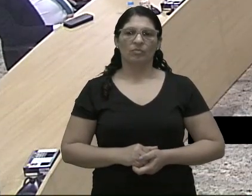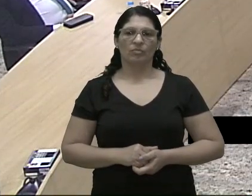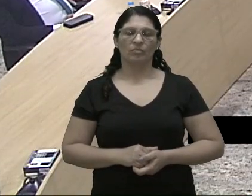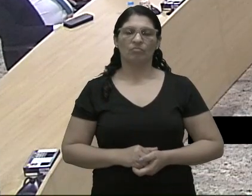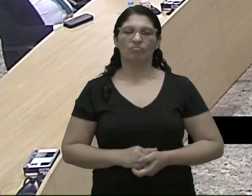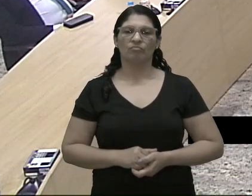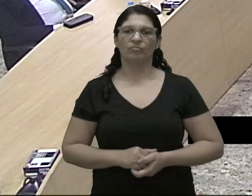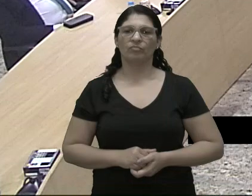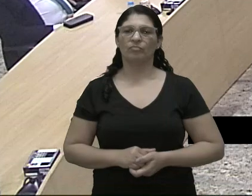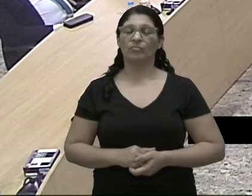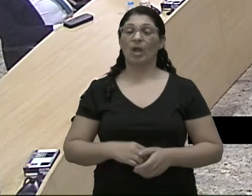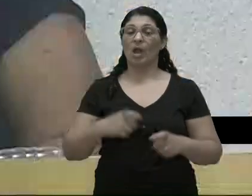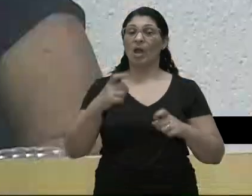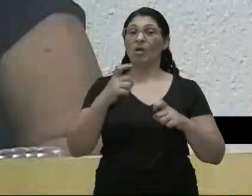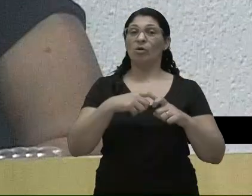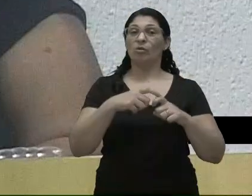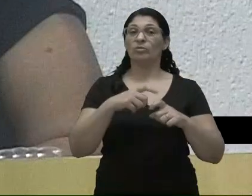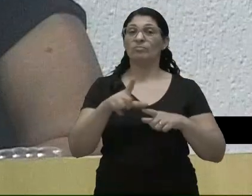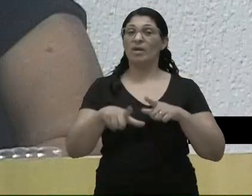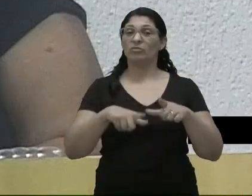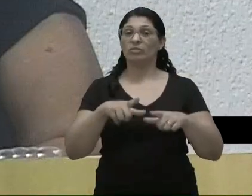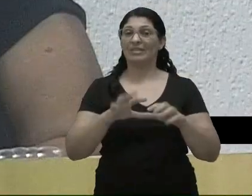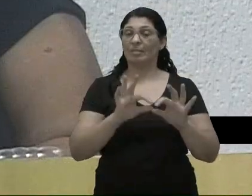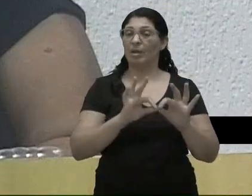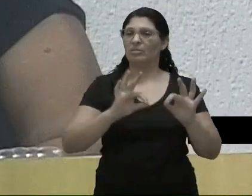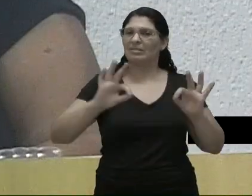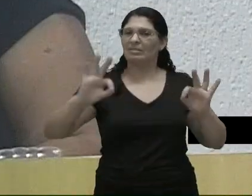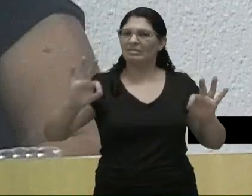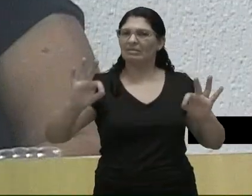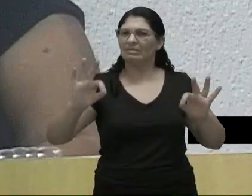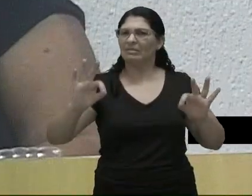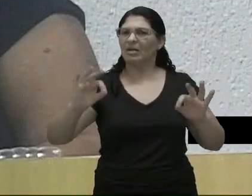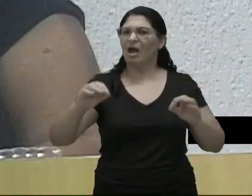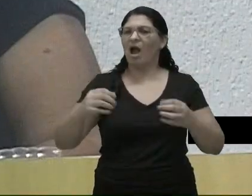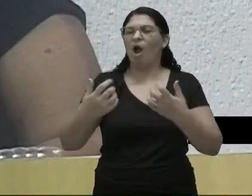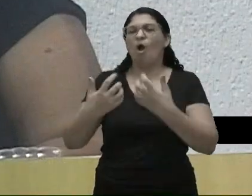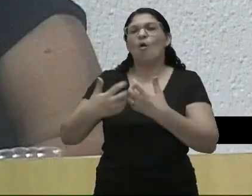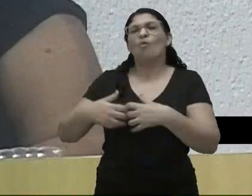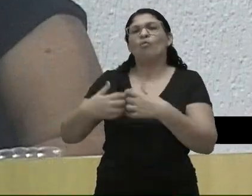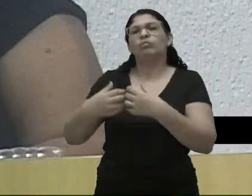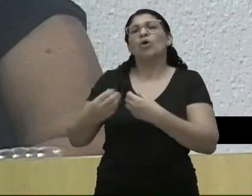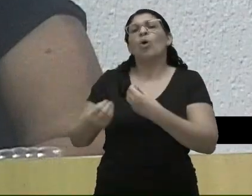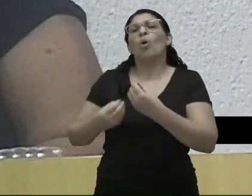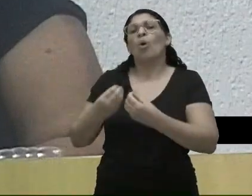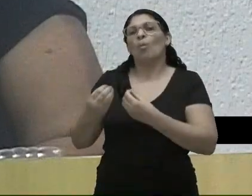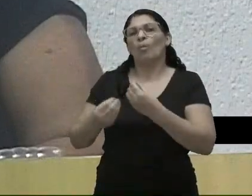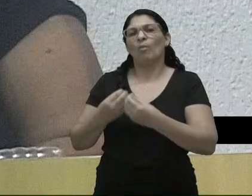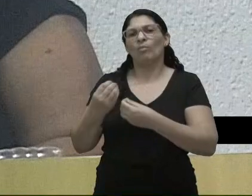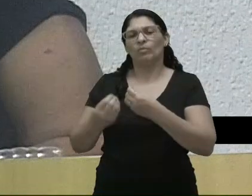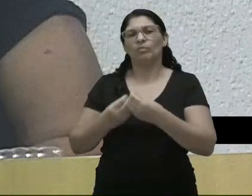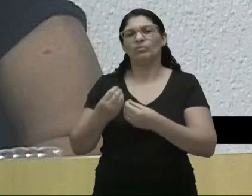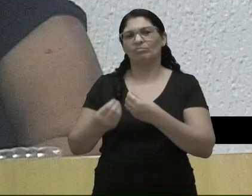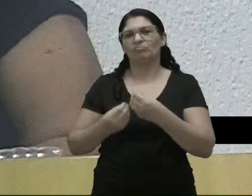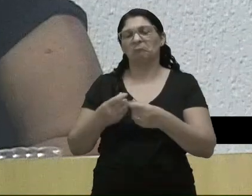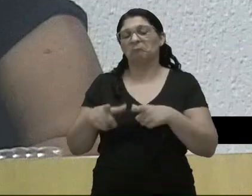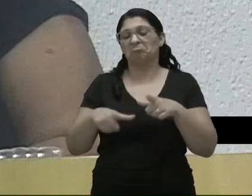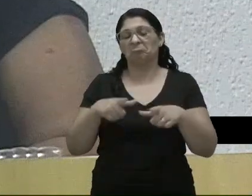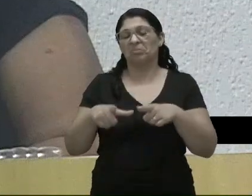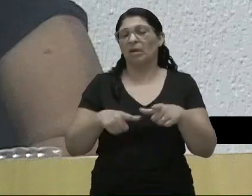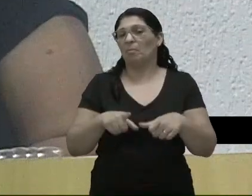Os médicos à distância, como que funciona a dinâmica desse